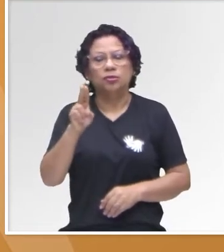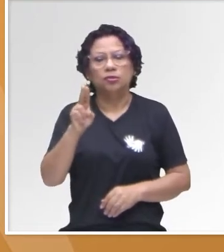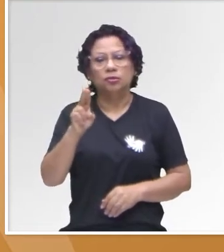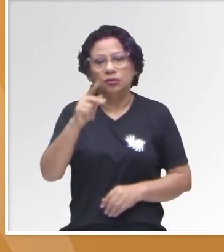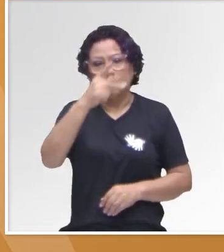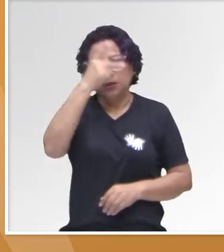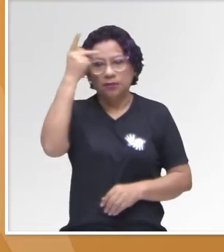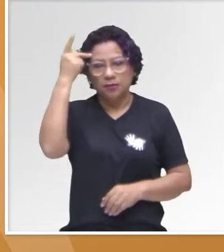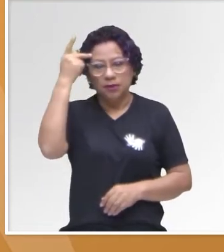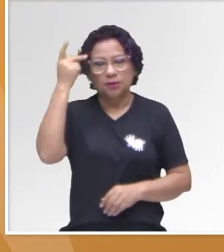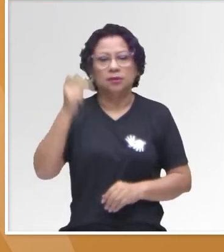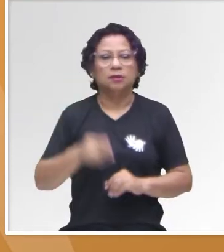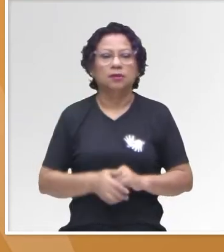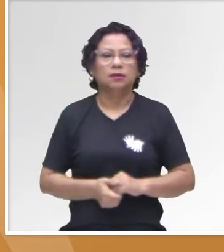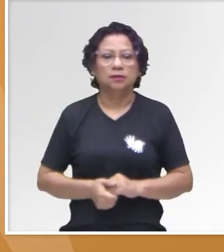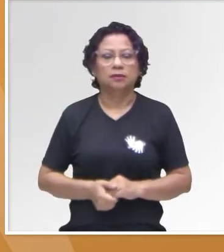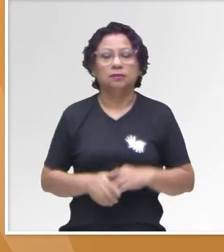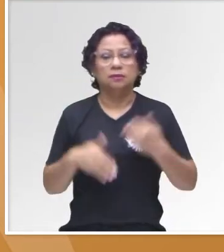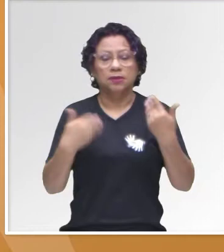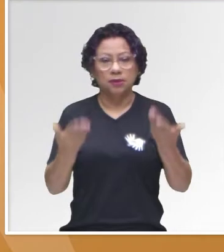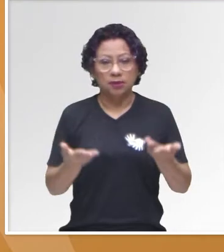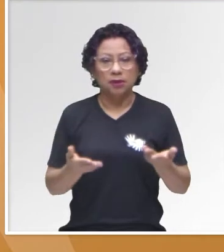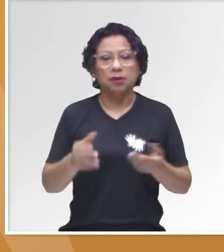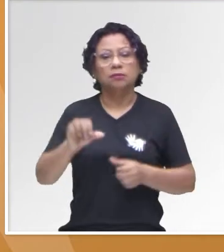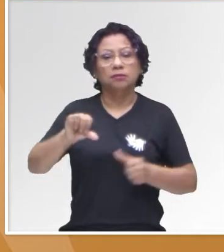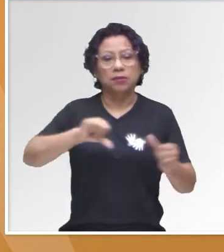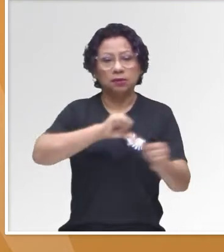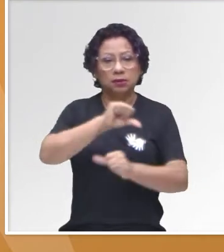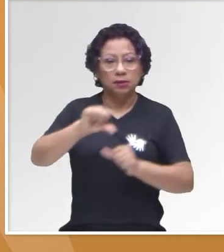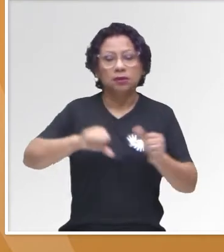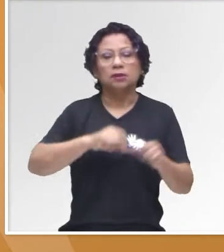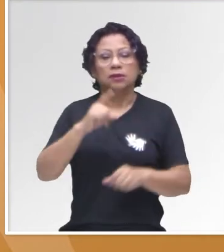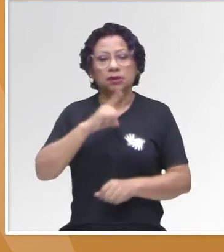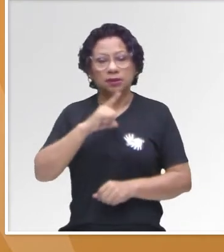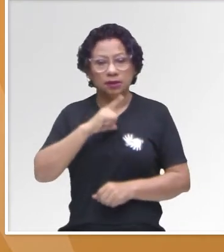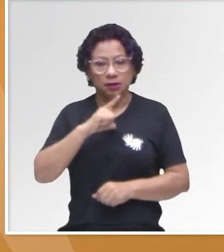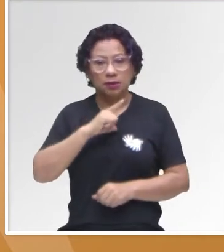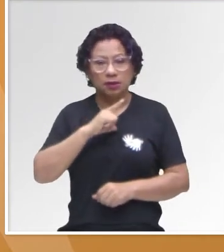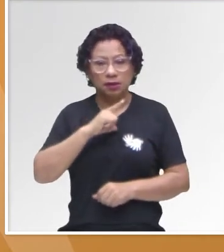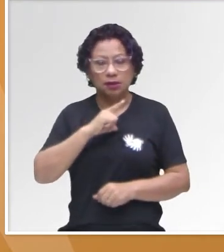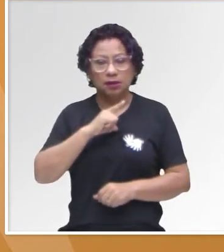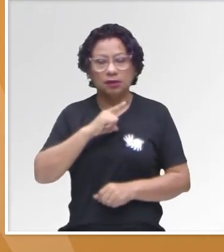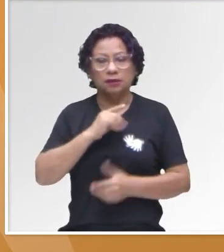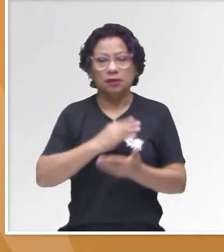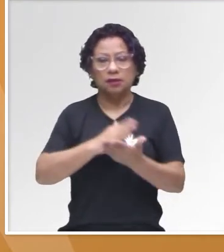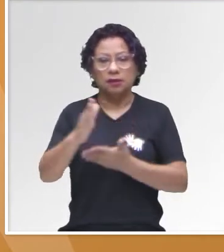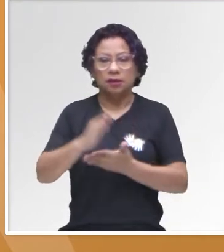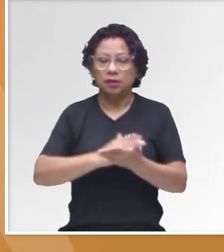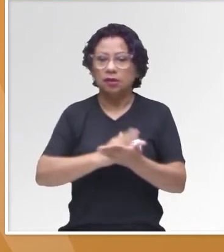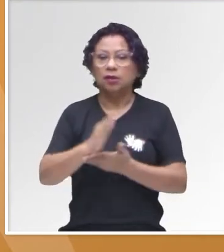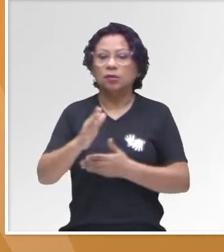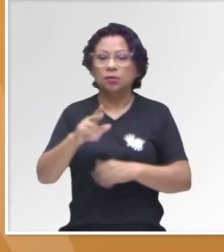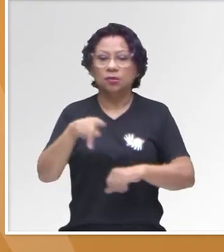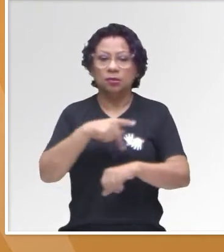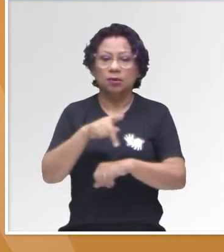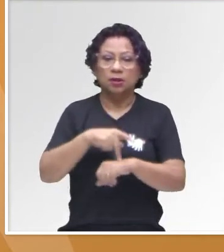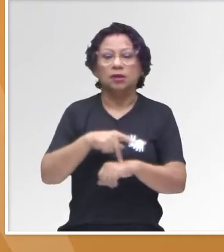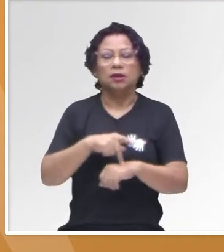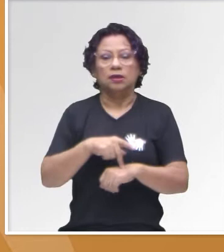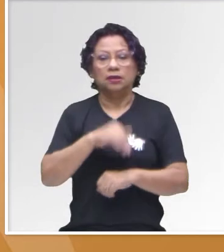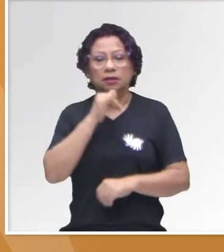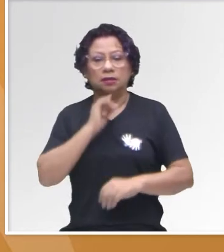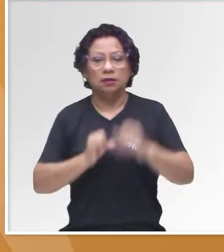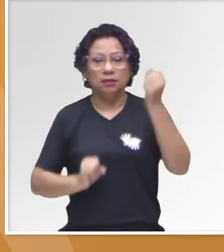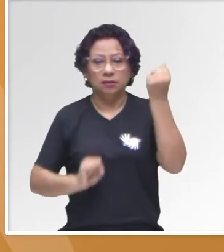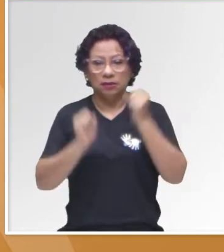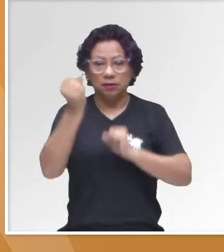duráveis. Aí vocês viram também as mudanças, né, que ocorreram nas cidades, nos países com a Revolução Industrial, né, a gente tem o processo